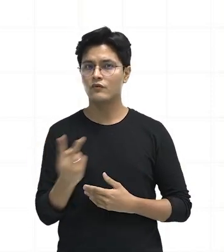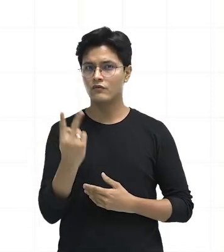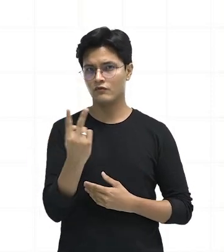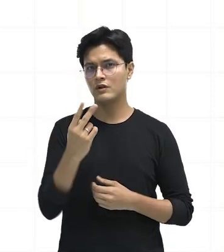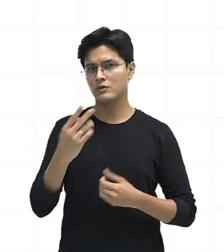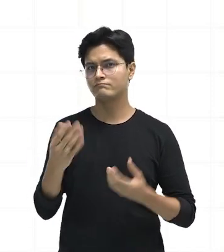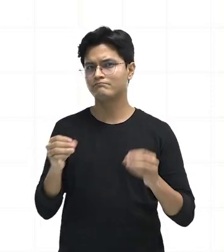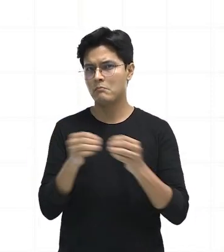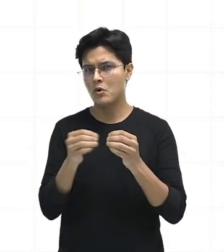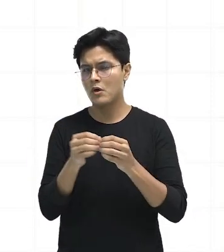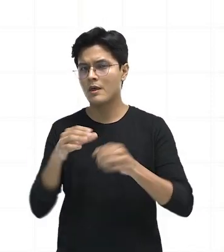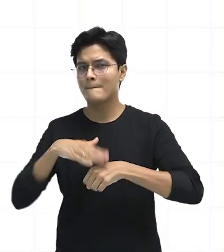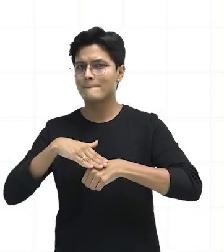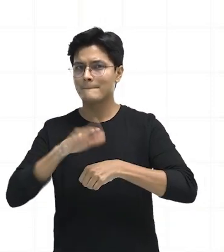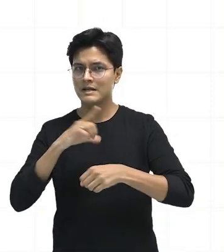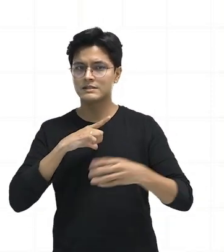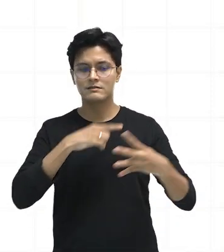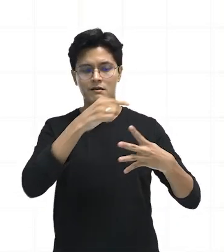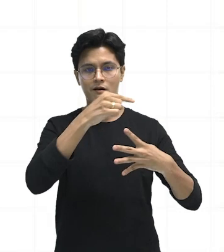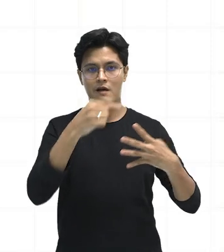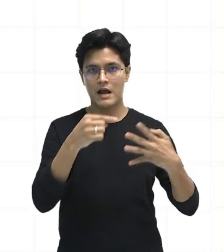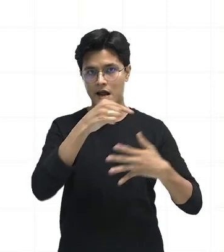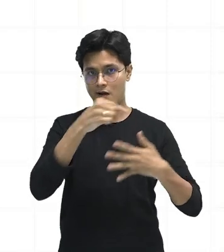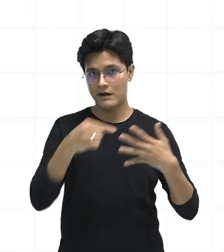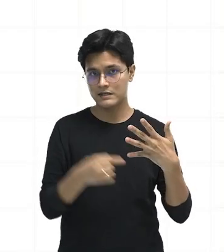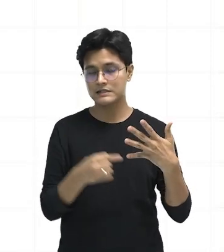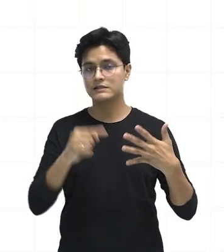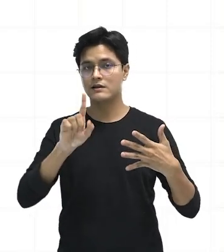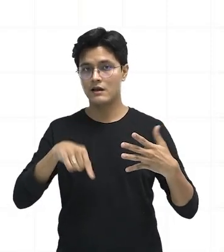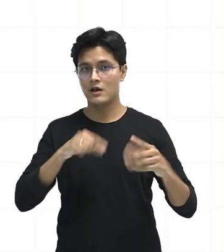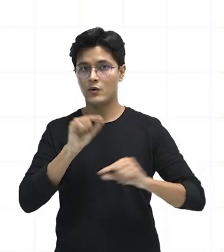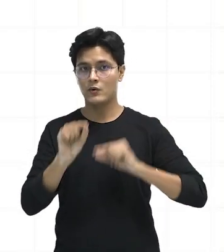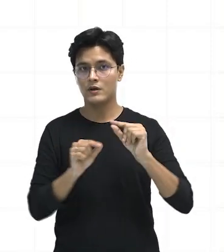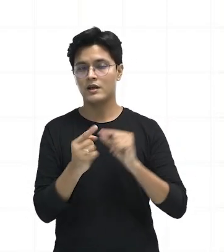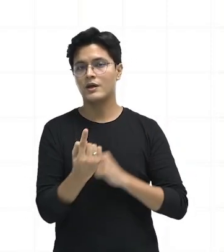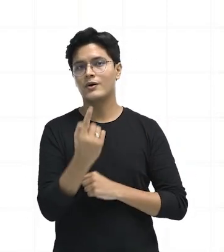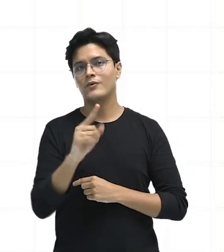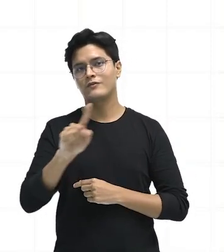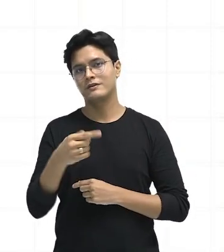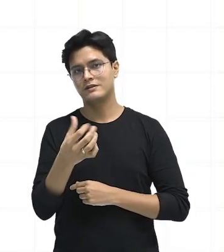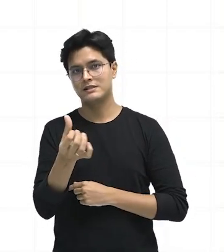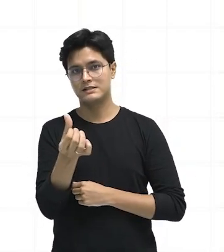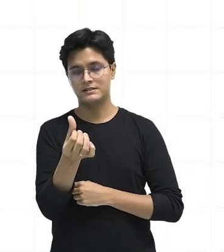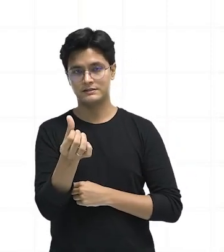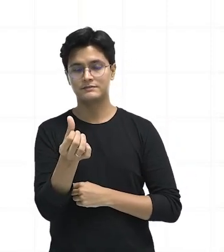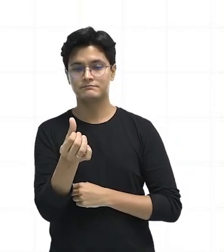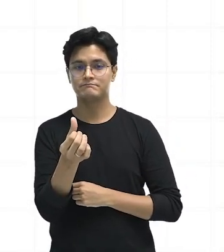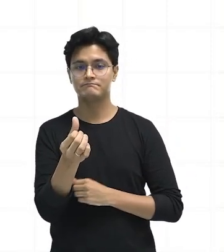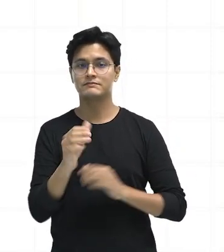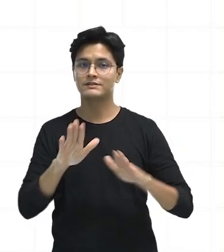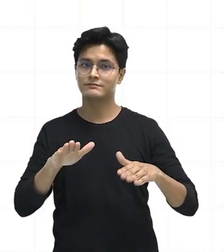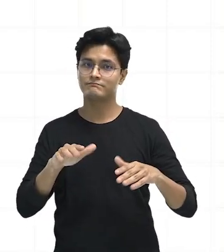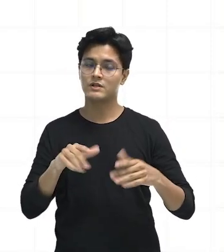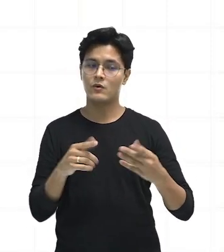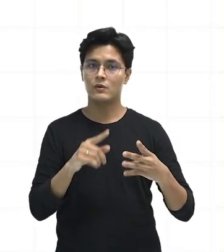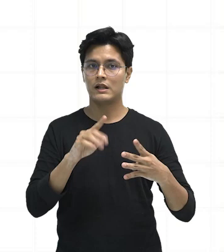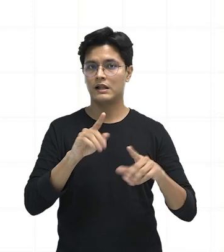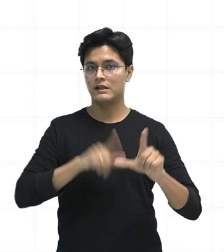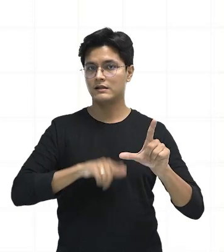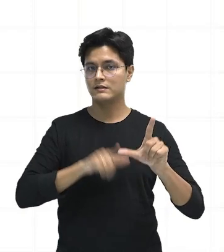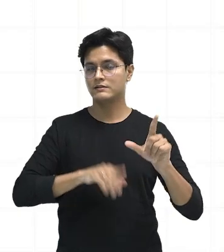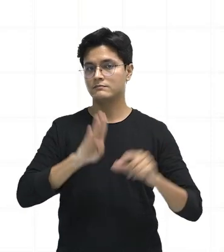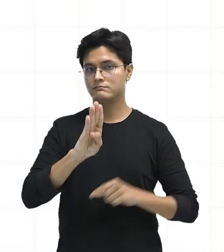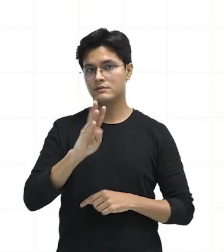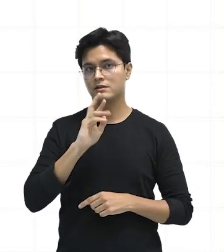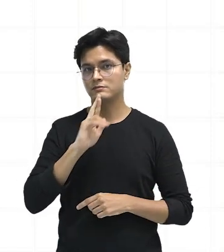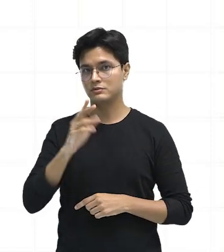que nós temos aqui nas alternativas é justamente 1,6. Essa vai ser, então, a nossa